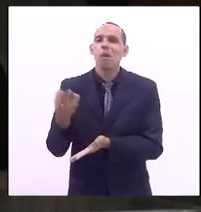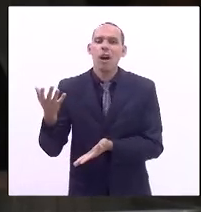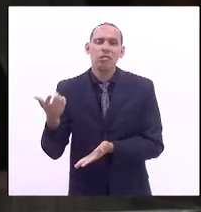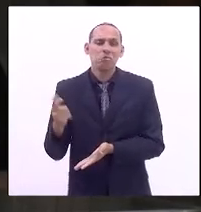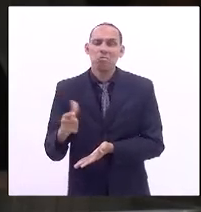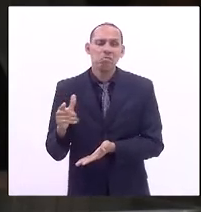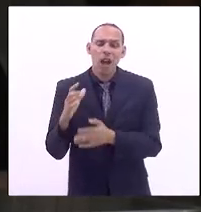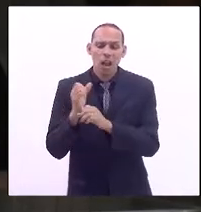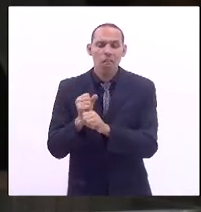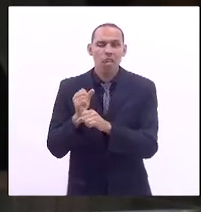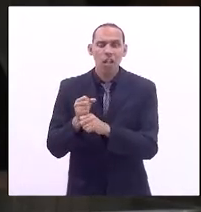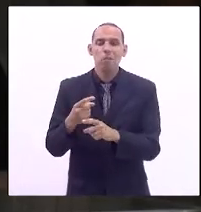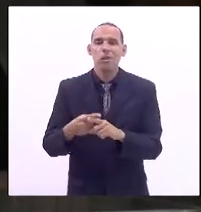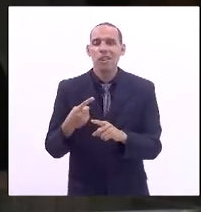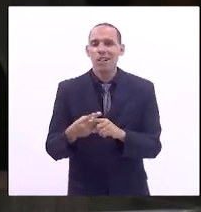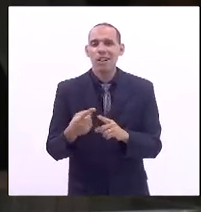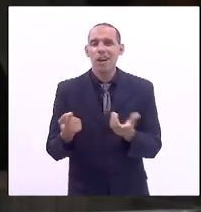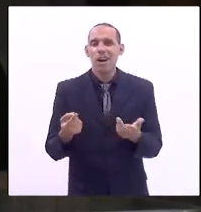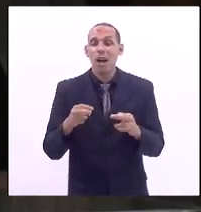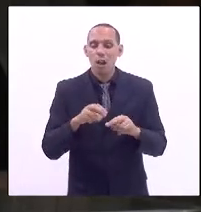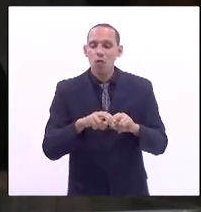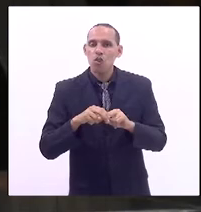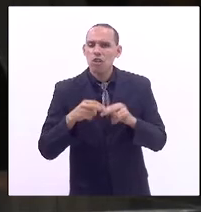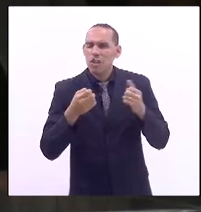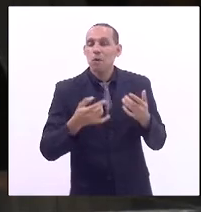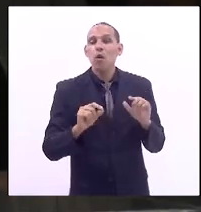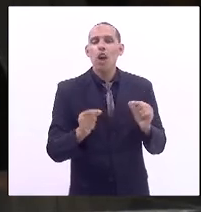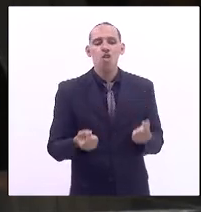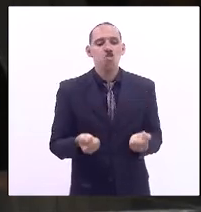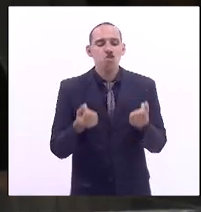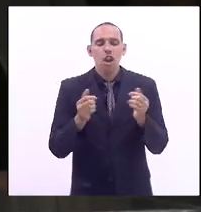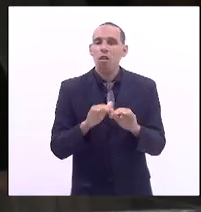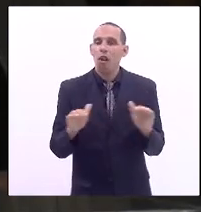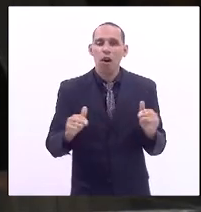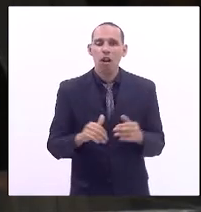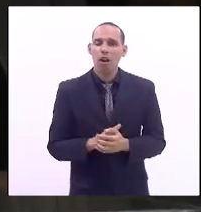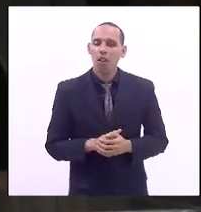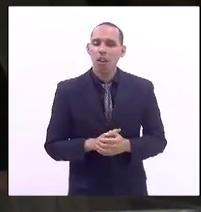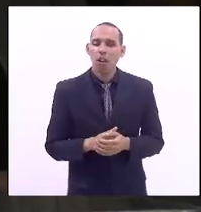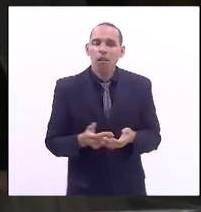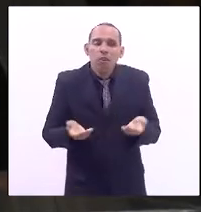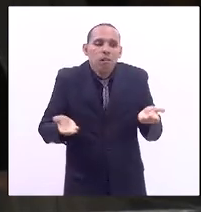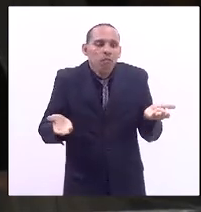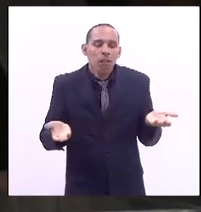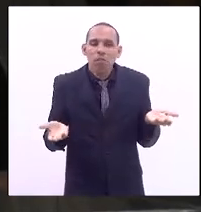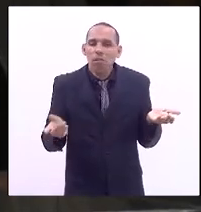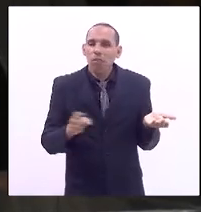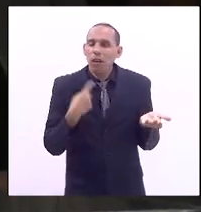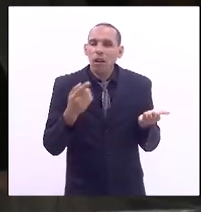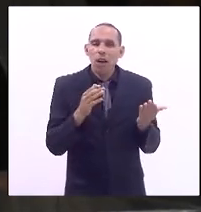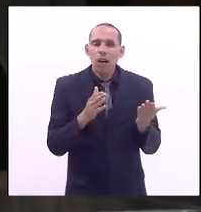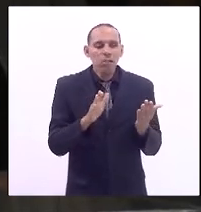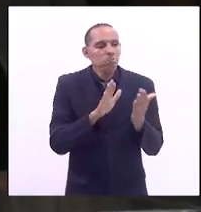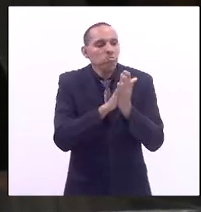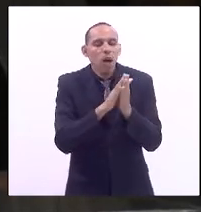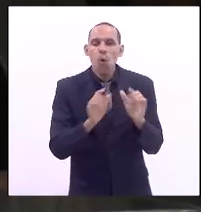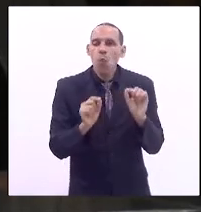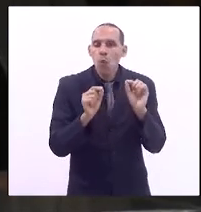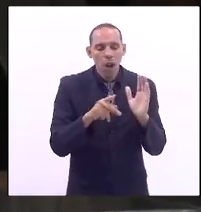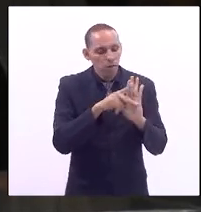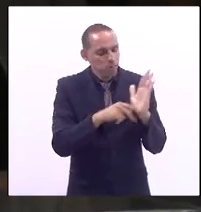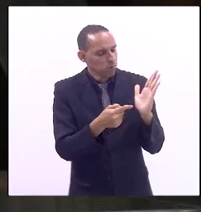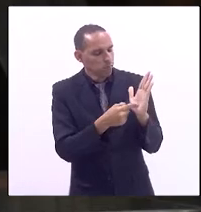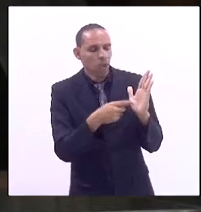vendas já que o outro argumento é para que isso produz a receita Então realmente aqui a gente está diante de um